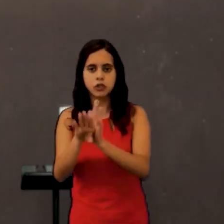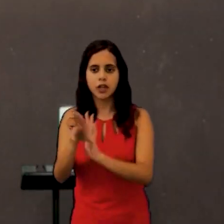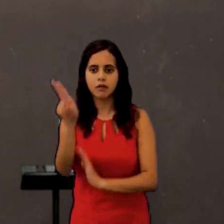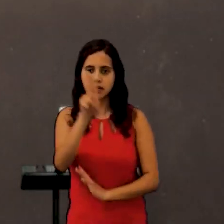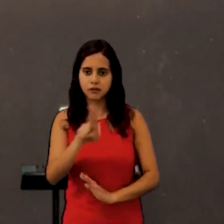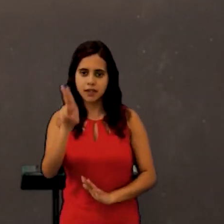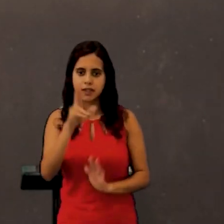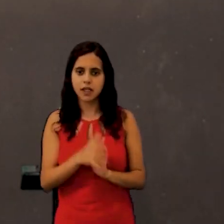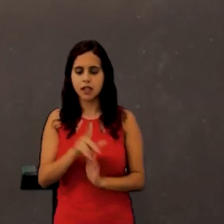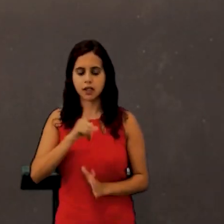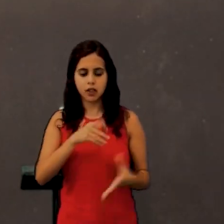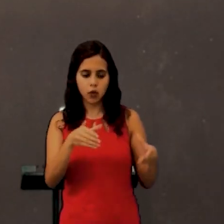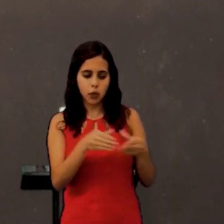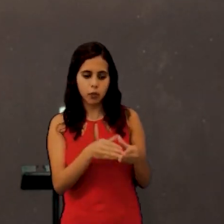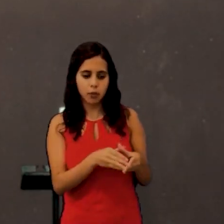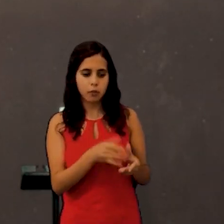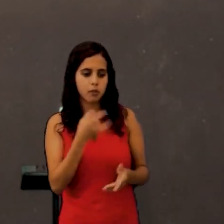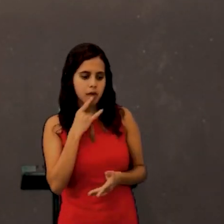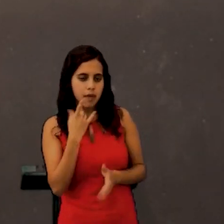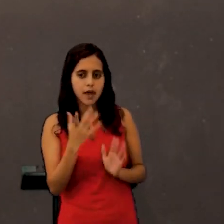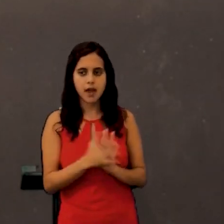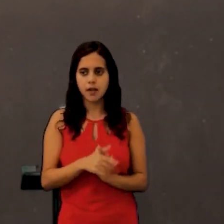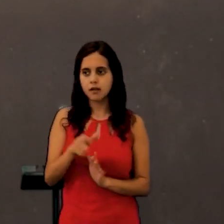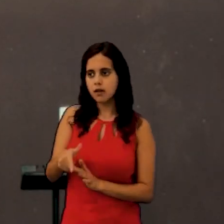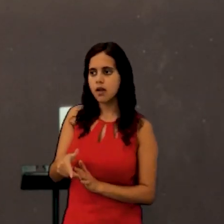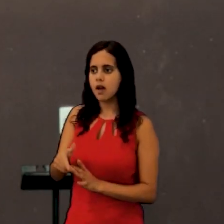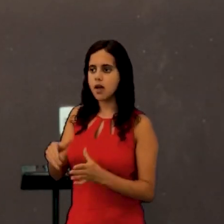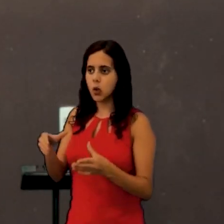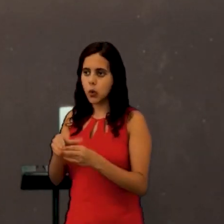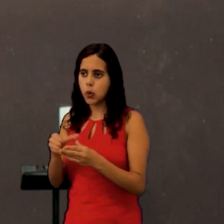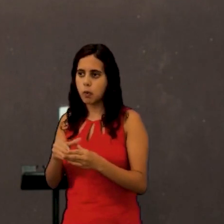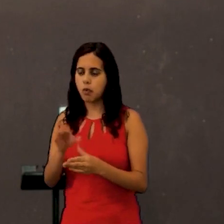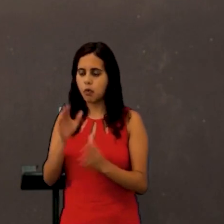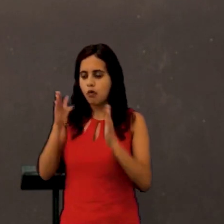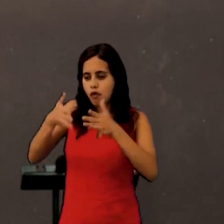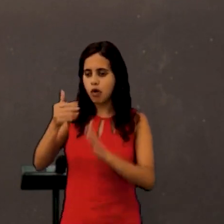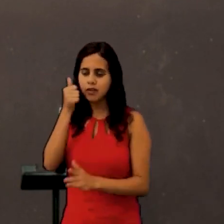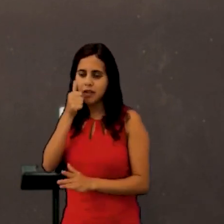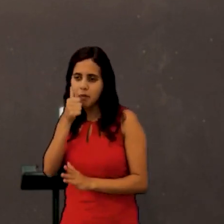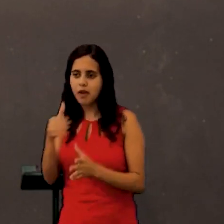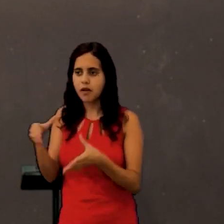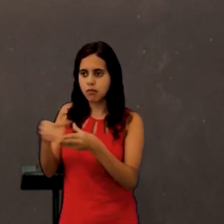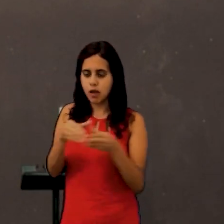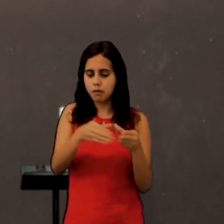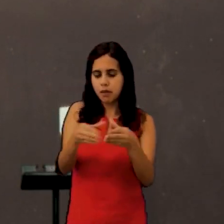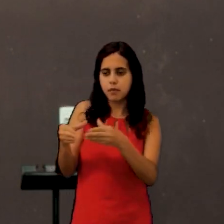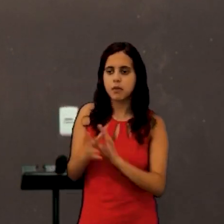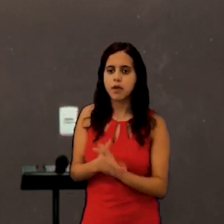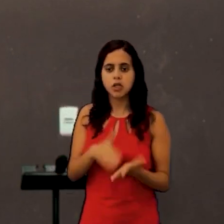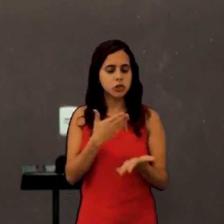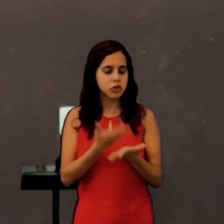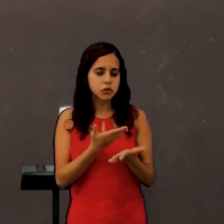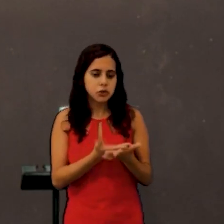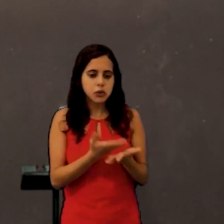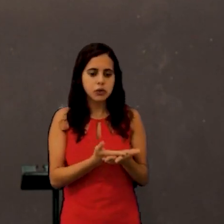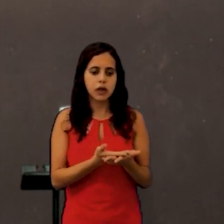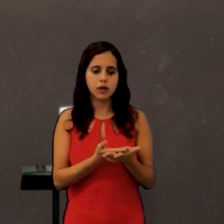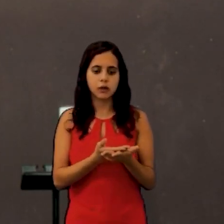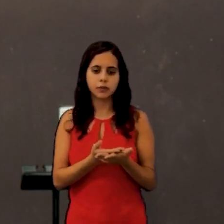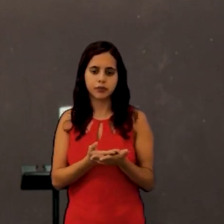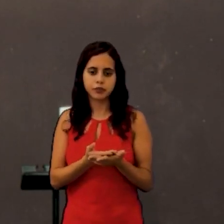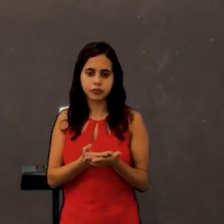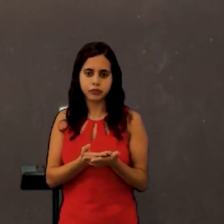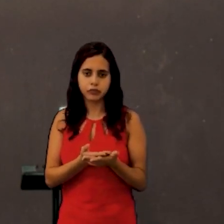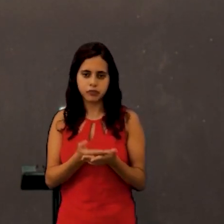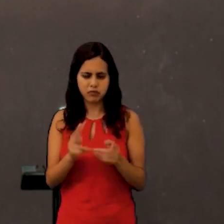galerinha da cachaça, da mulherada e tal, estava lá a rodinha lá, estudando lá para